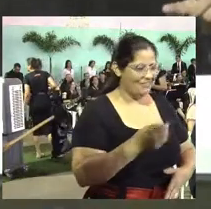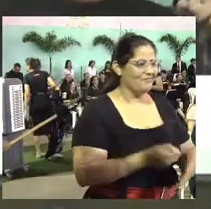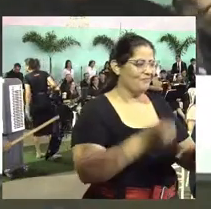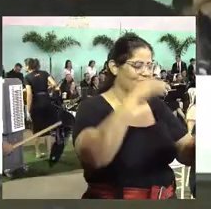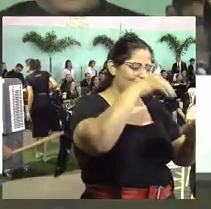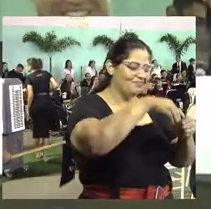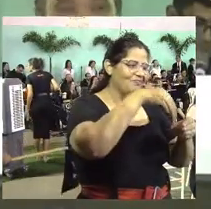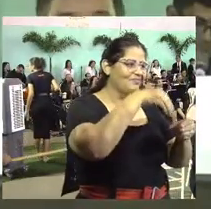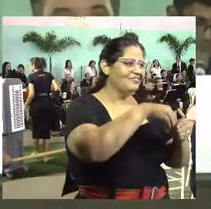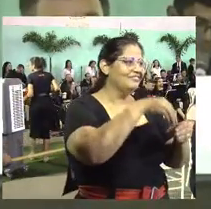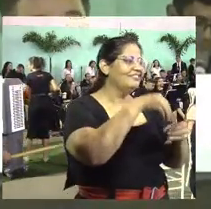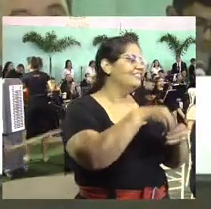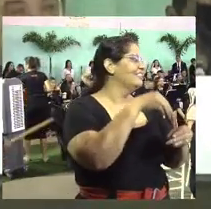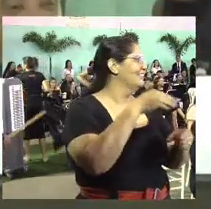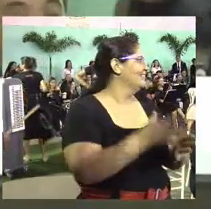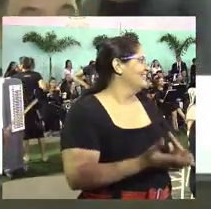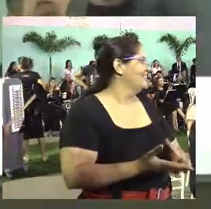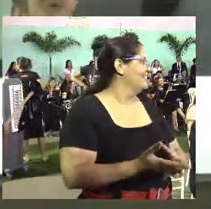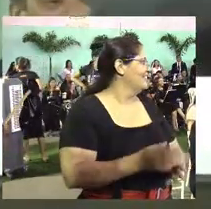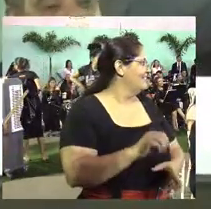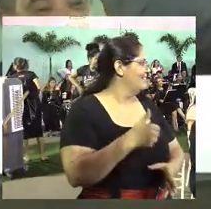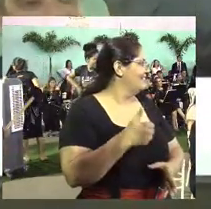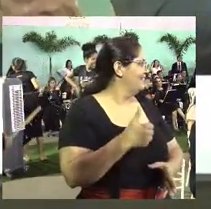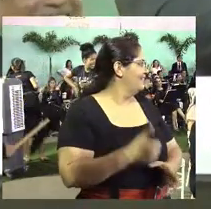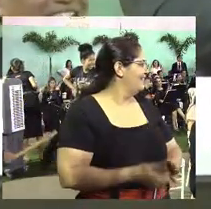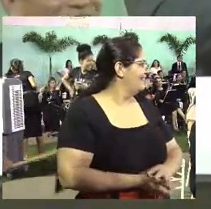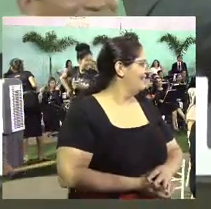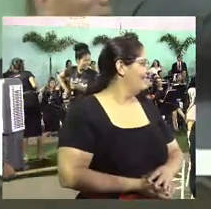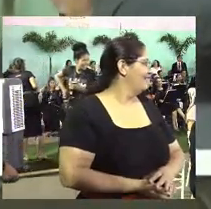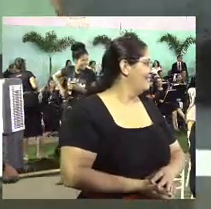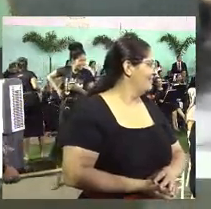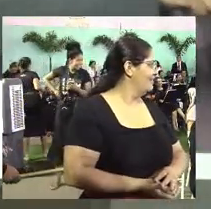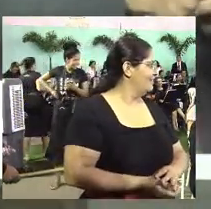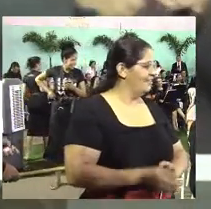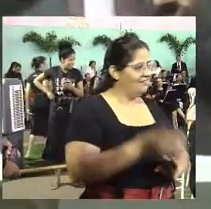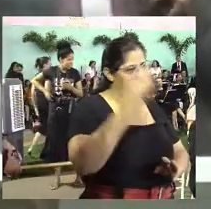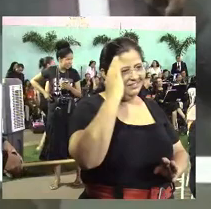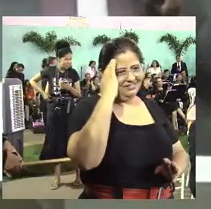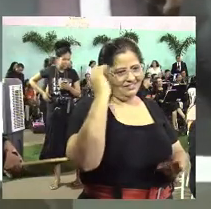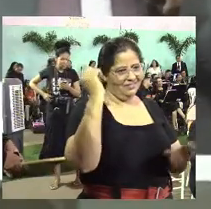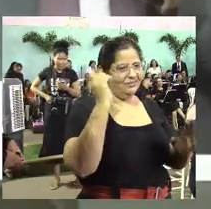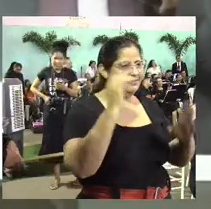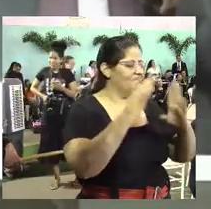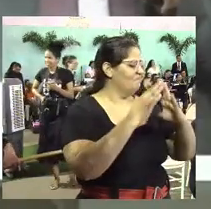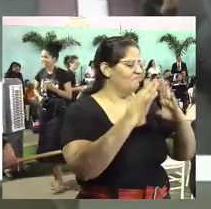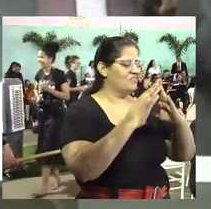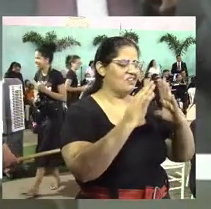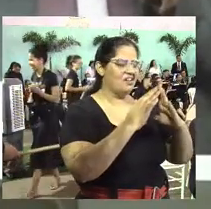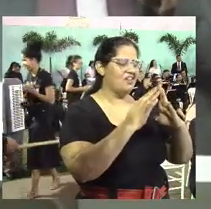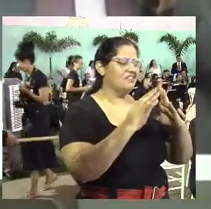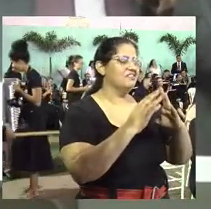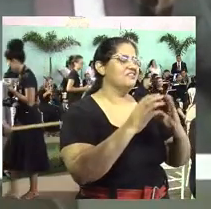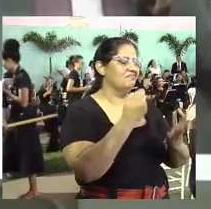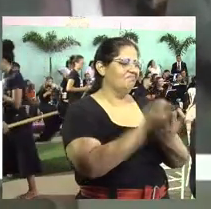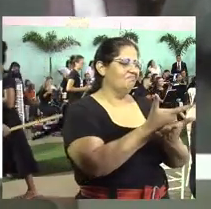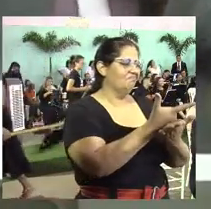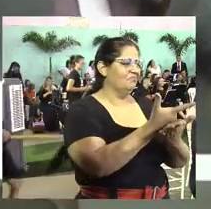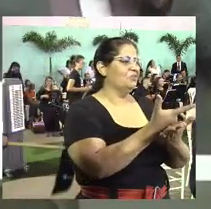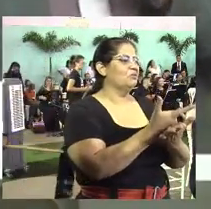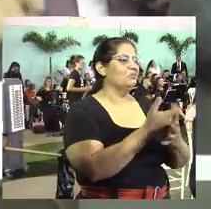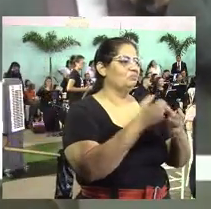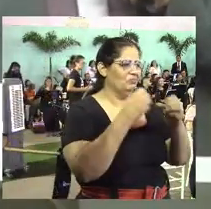ela diz quanto foi o primeiro né Eu não sabia que estava de casa própria quem pode dar glória a Deus pela vida da netinha